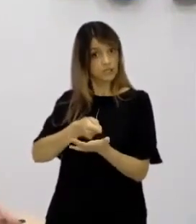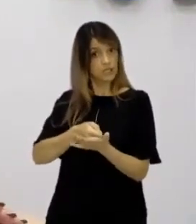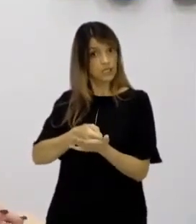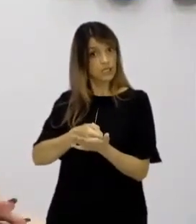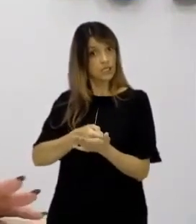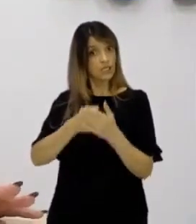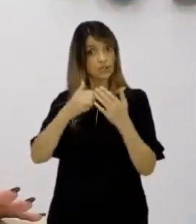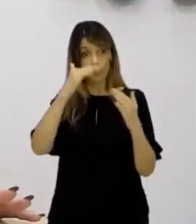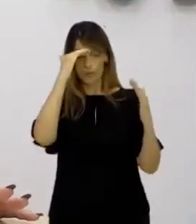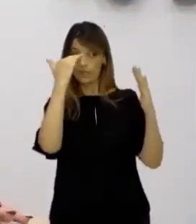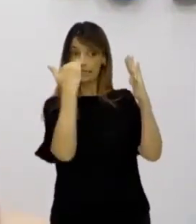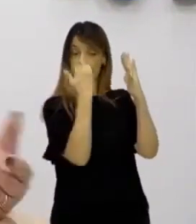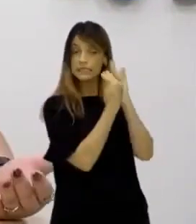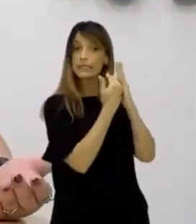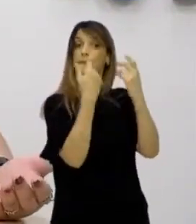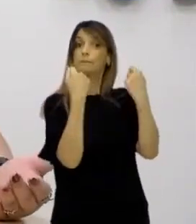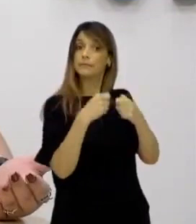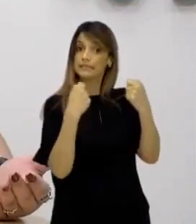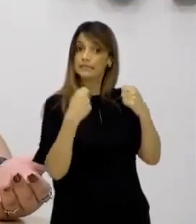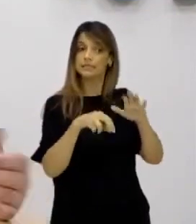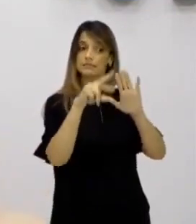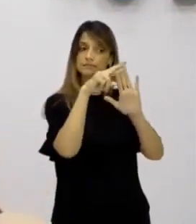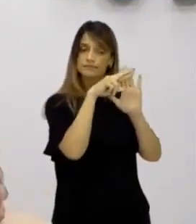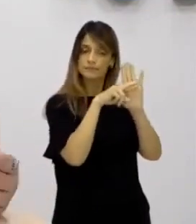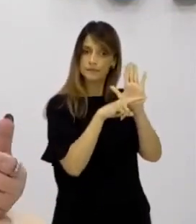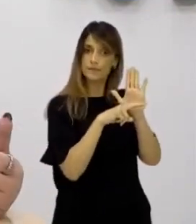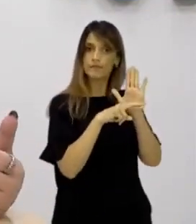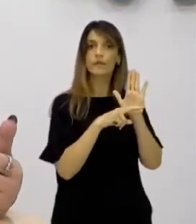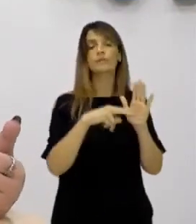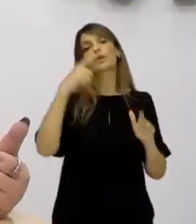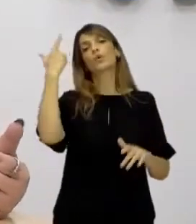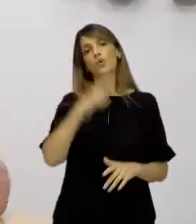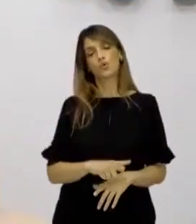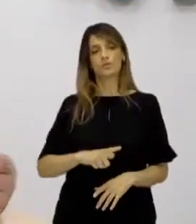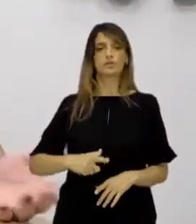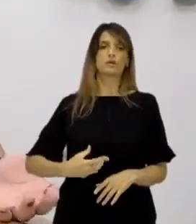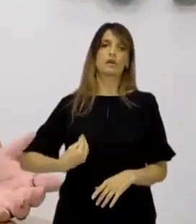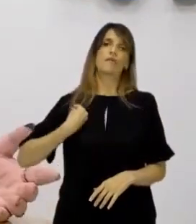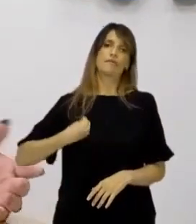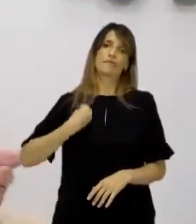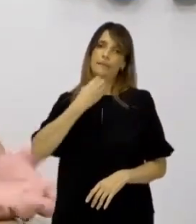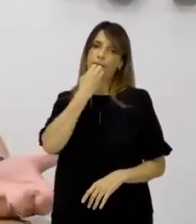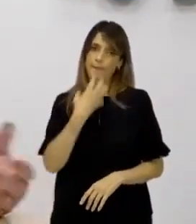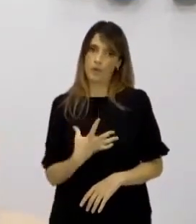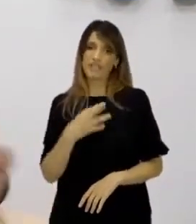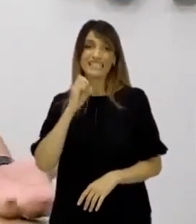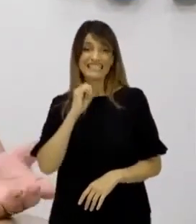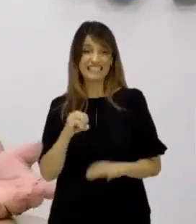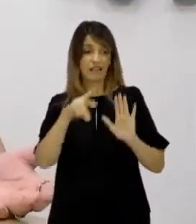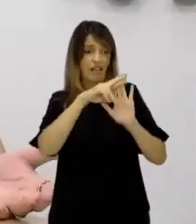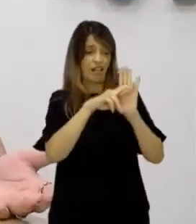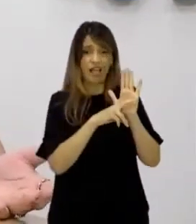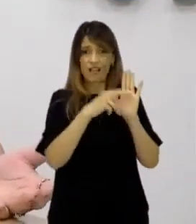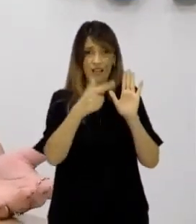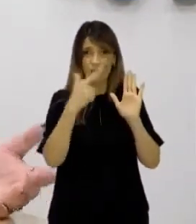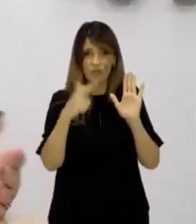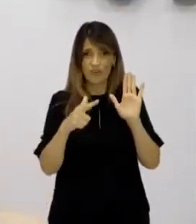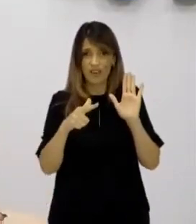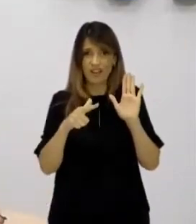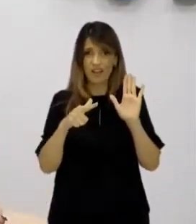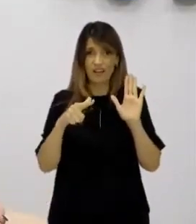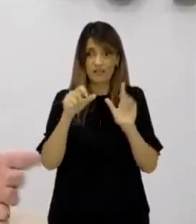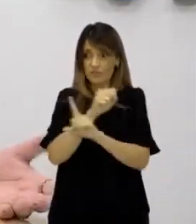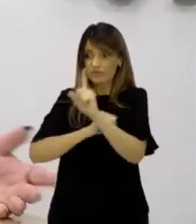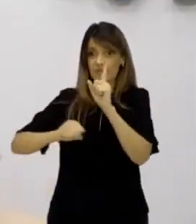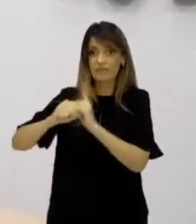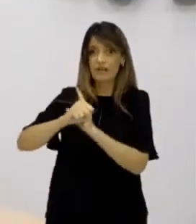por todas as pessoas para que justamente a gente consiga viver bem. Sem essas regras, provavelmente a gente entraria no caos, né?